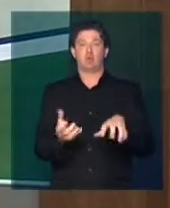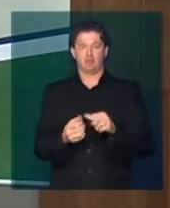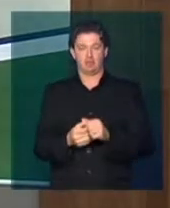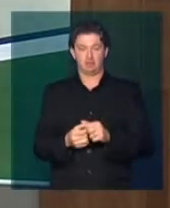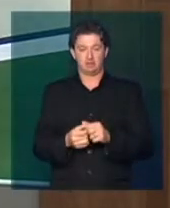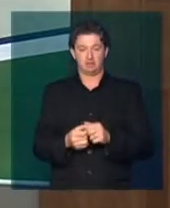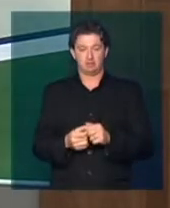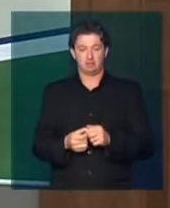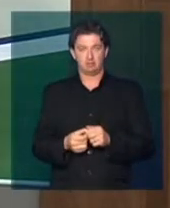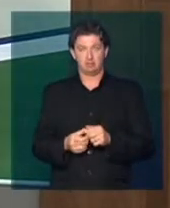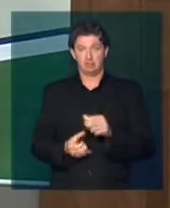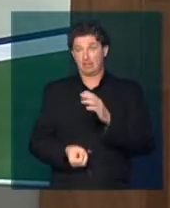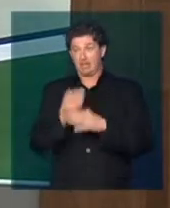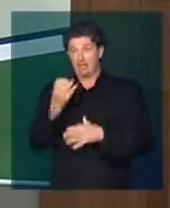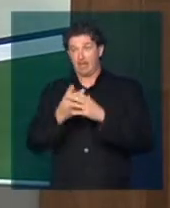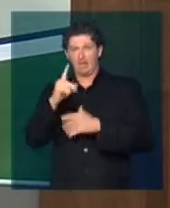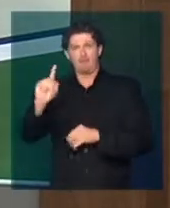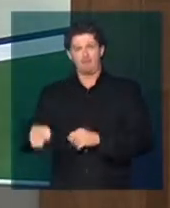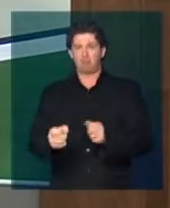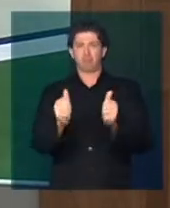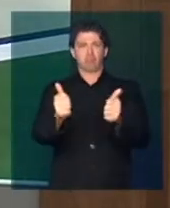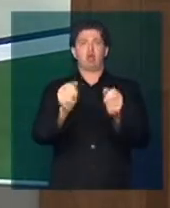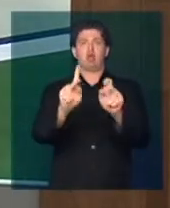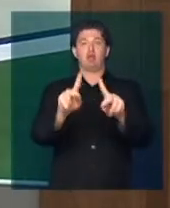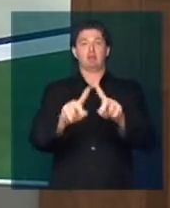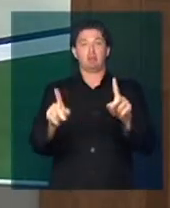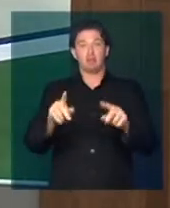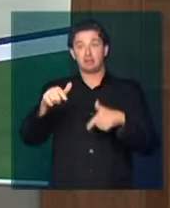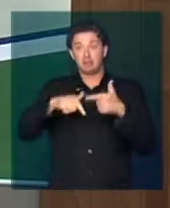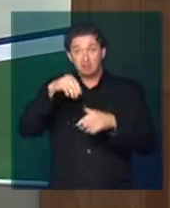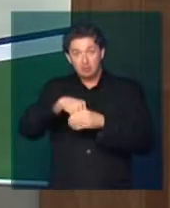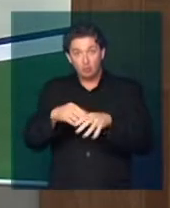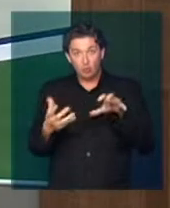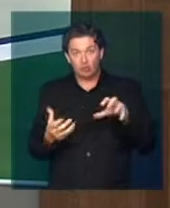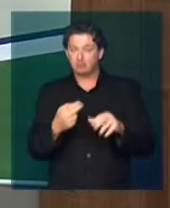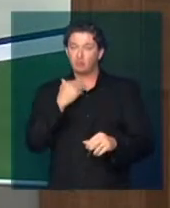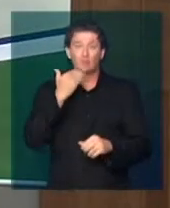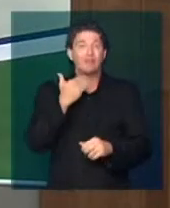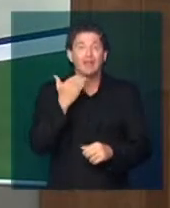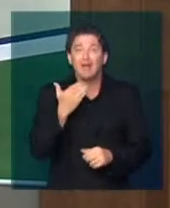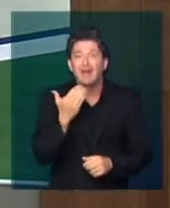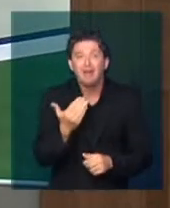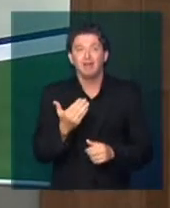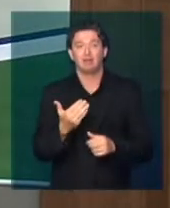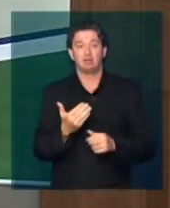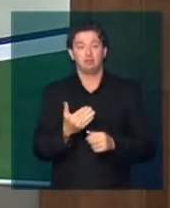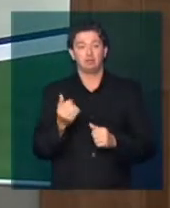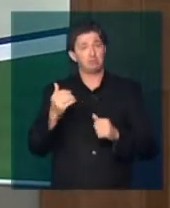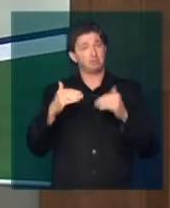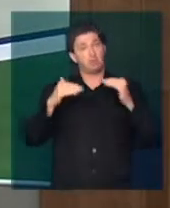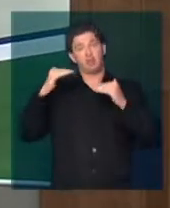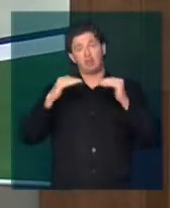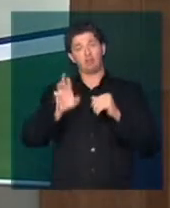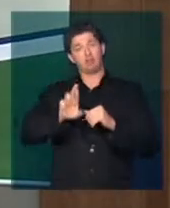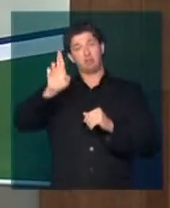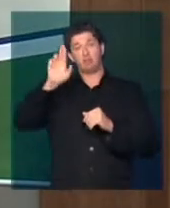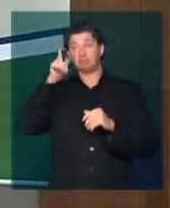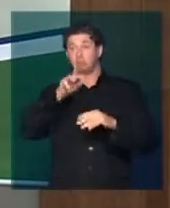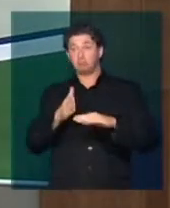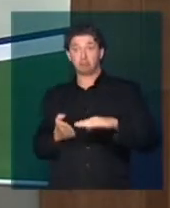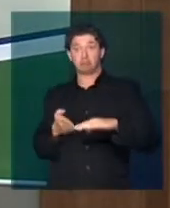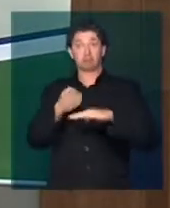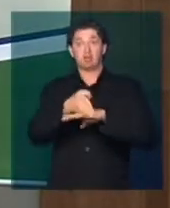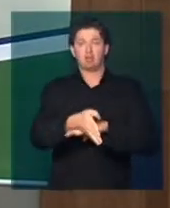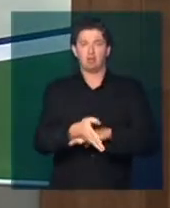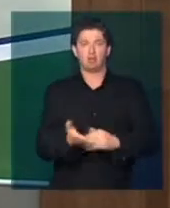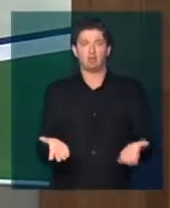nós podíamos ter 1.000, não tem problema. Agora, funcionando no Congresso, não. Tem que ter um nível de representatividade para poder